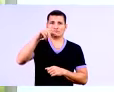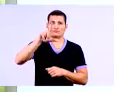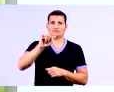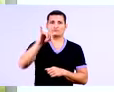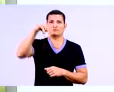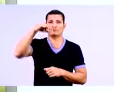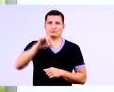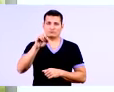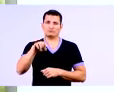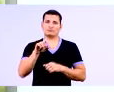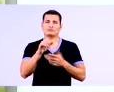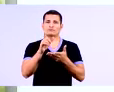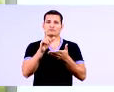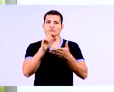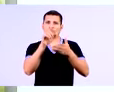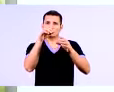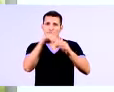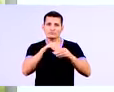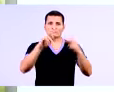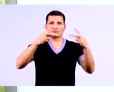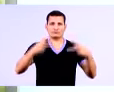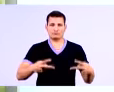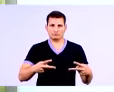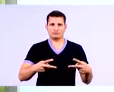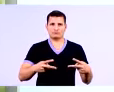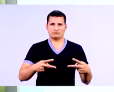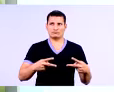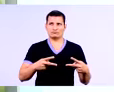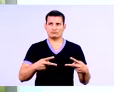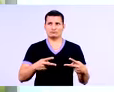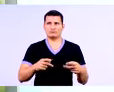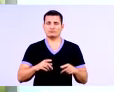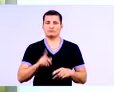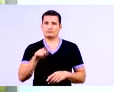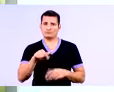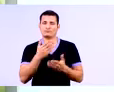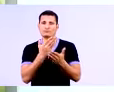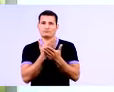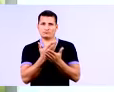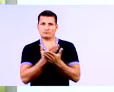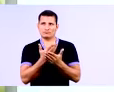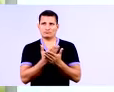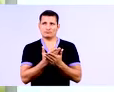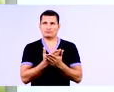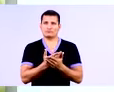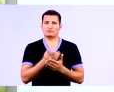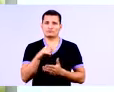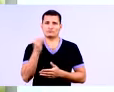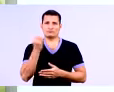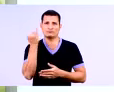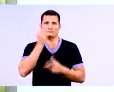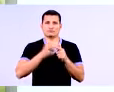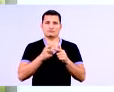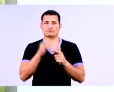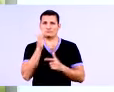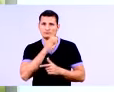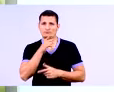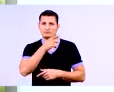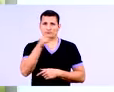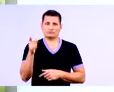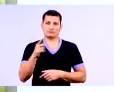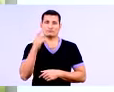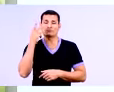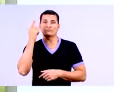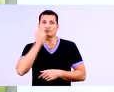que eu escrevo lá dentro da página. Para o nosso modelo de estudo, é importante porque é rápido e vocês vão conseguir ver